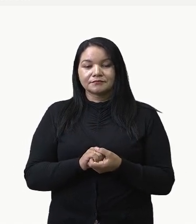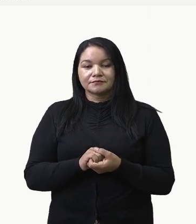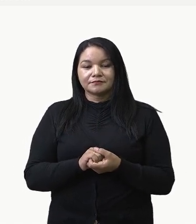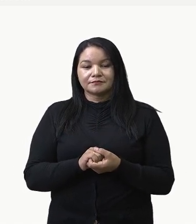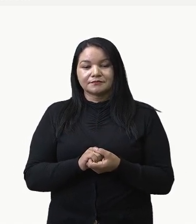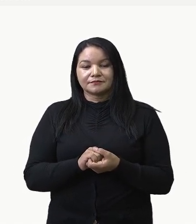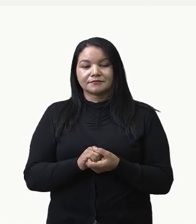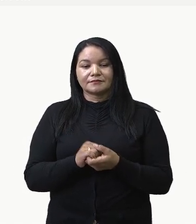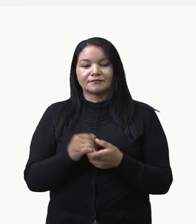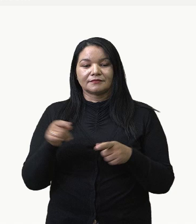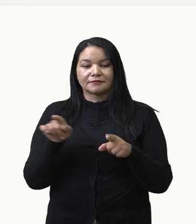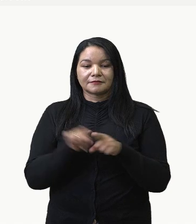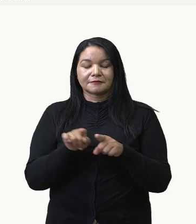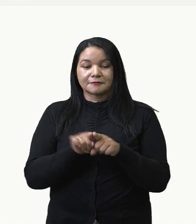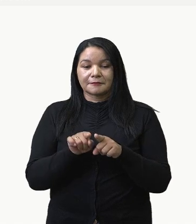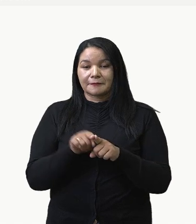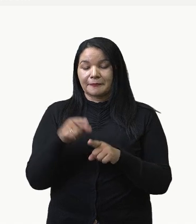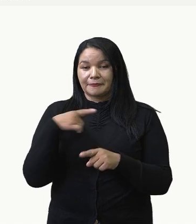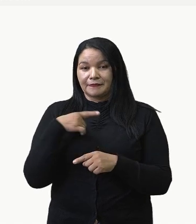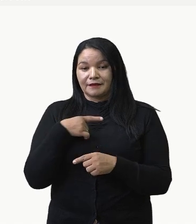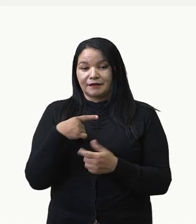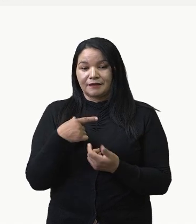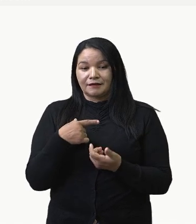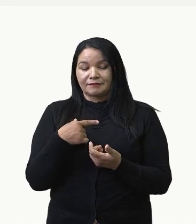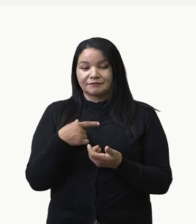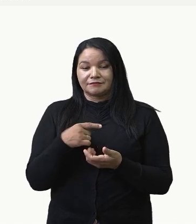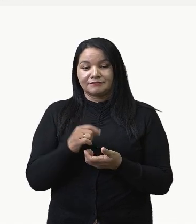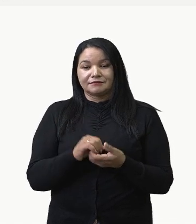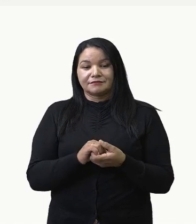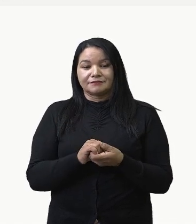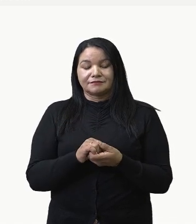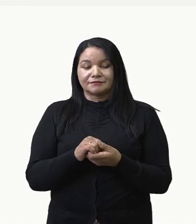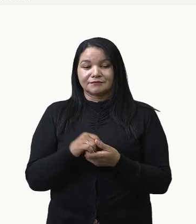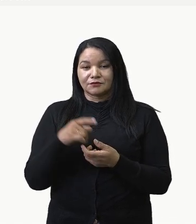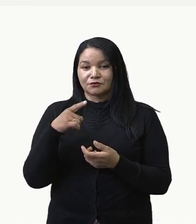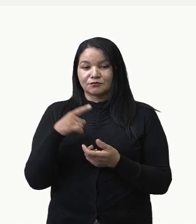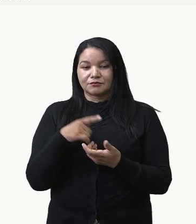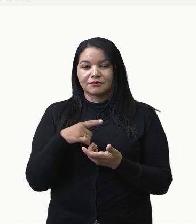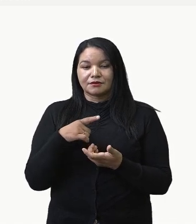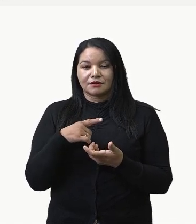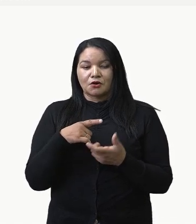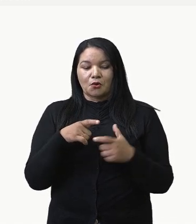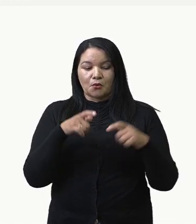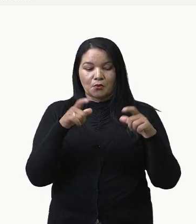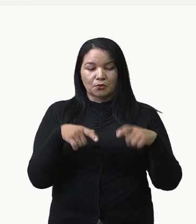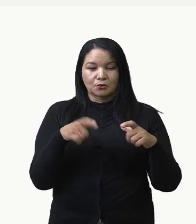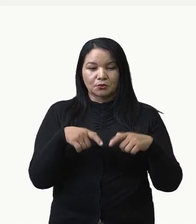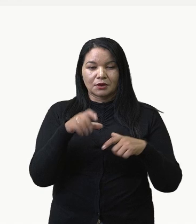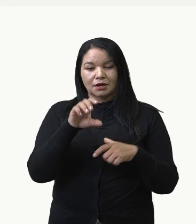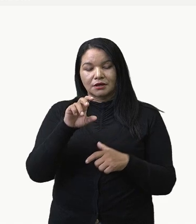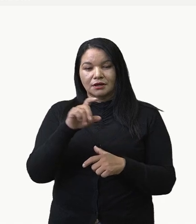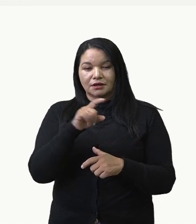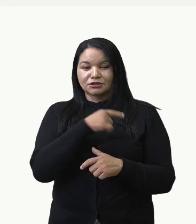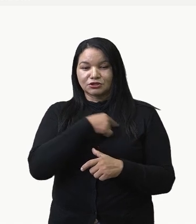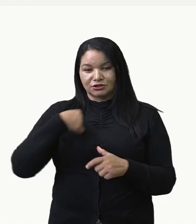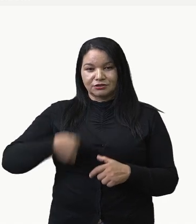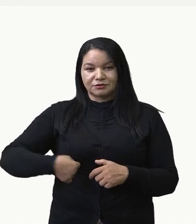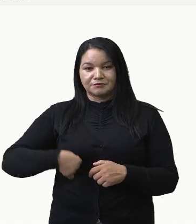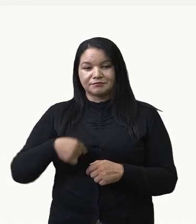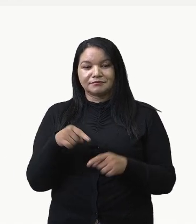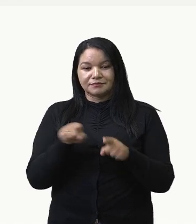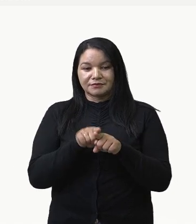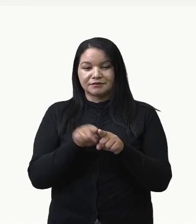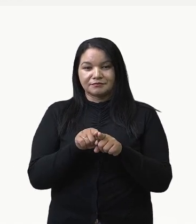gusano de seda também é altamente domesticado e trabalhado ali na China né para fazer a a famosa